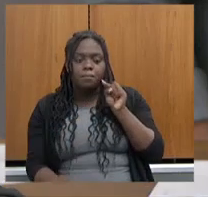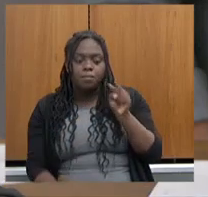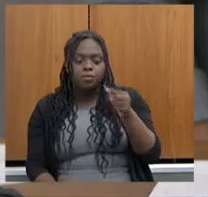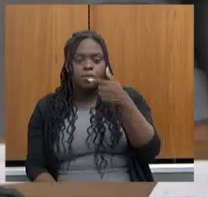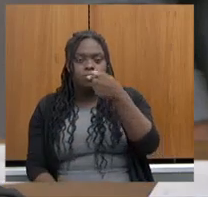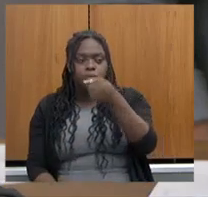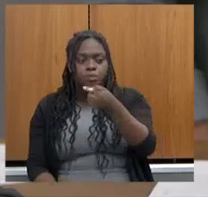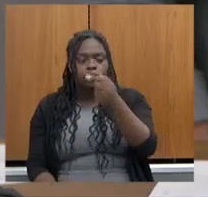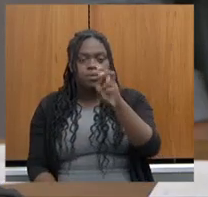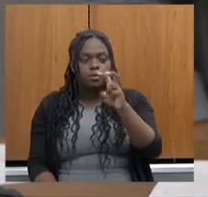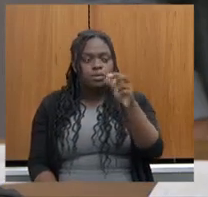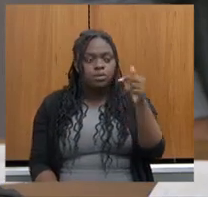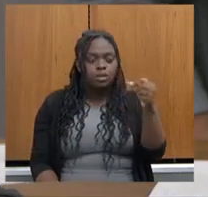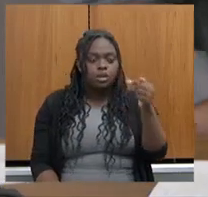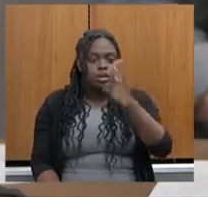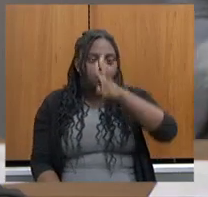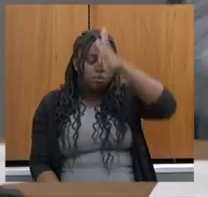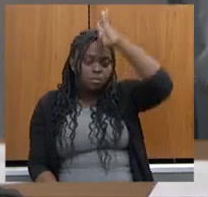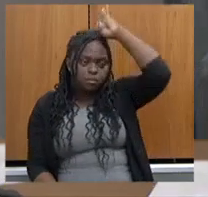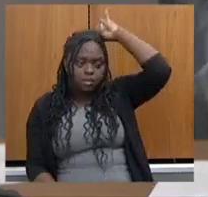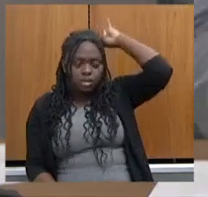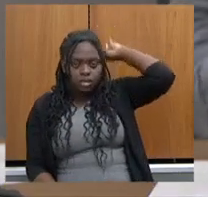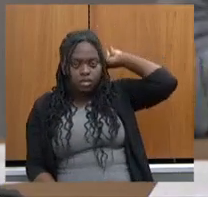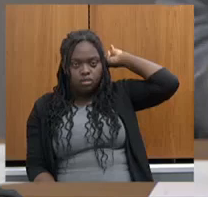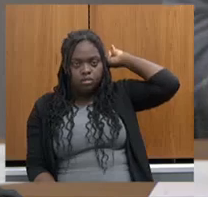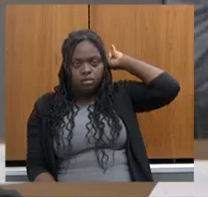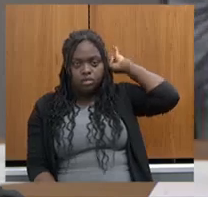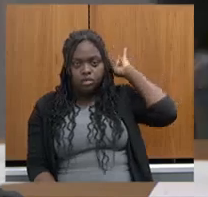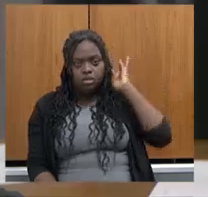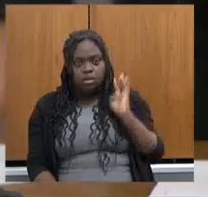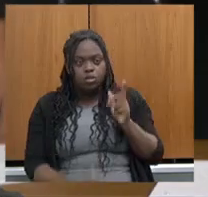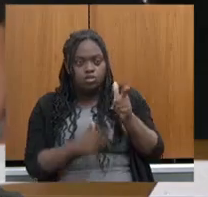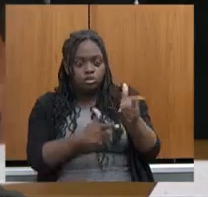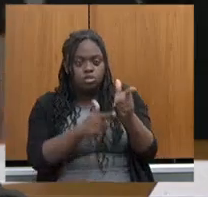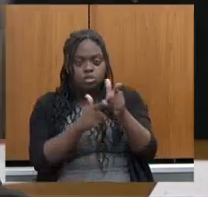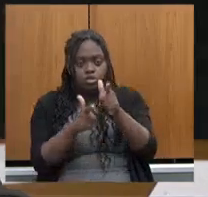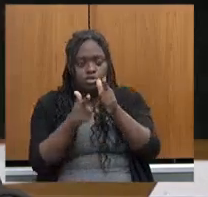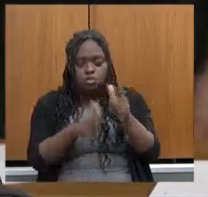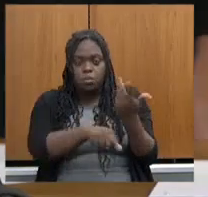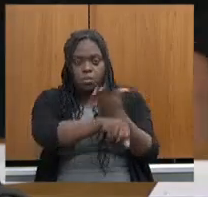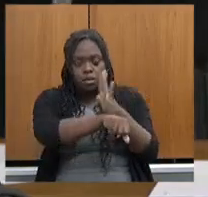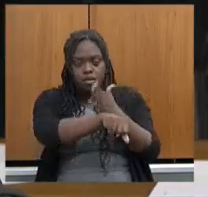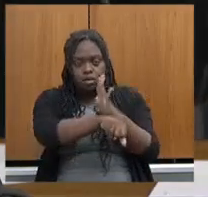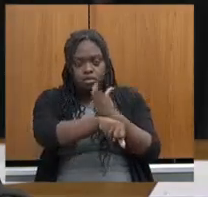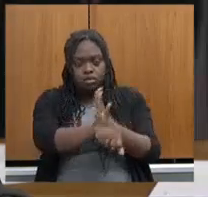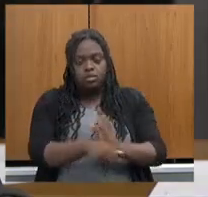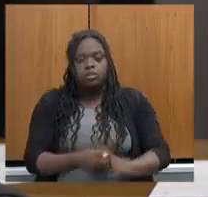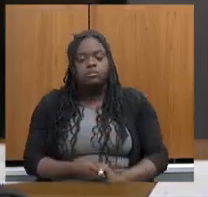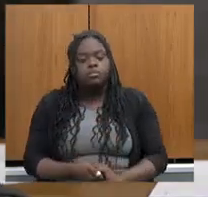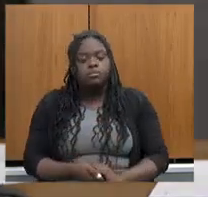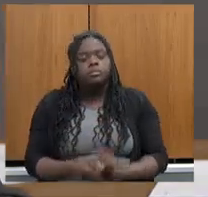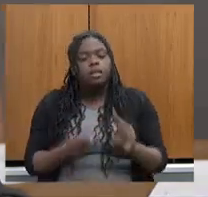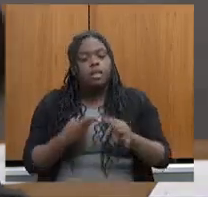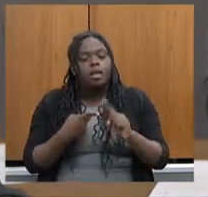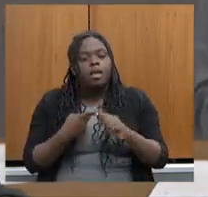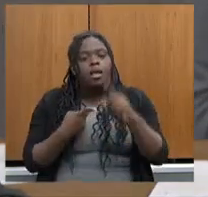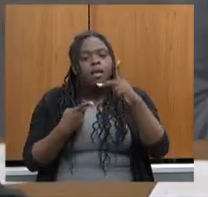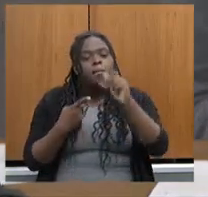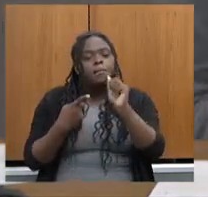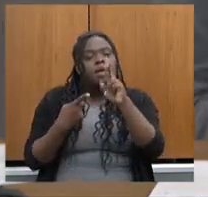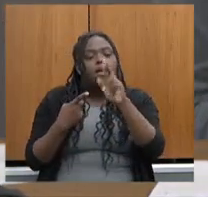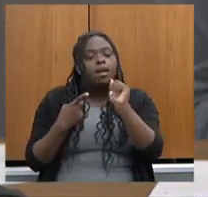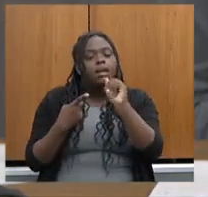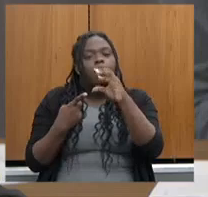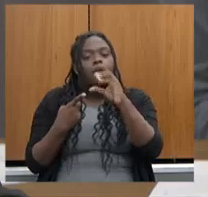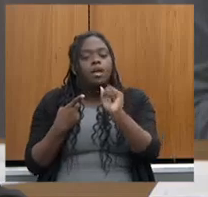1757 Bombeiros Militares pelo tiro prático Paracatu passou pelo tiro